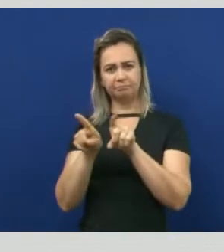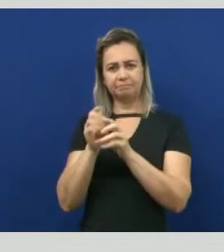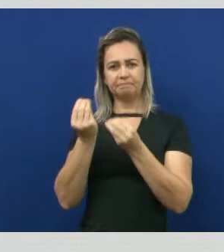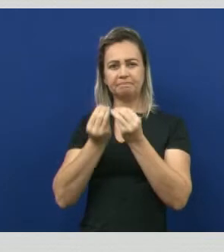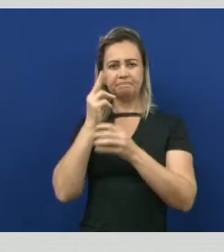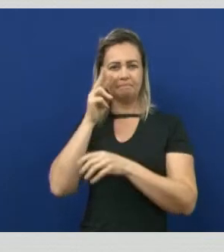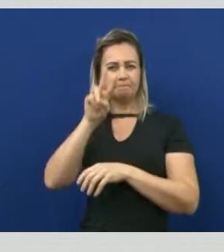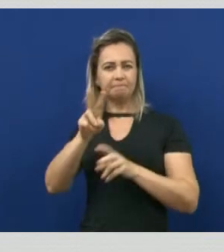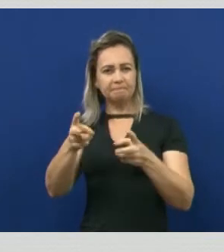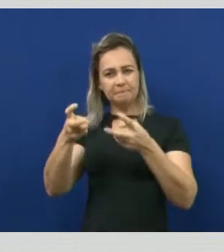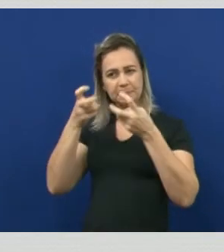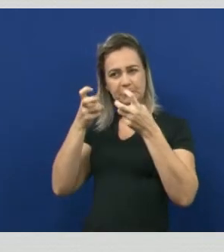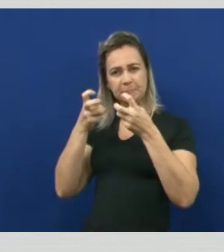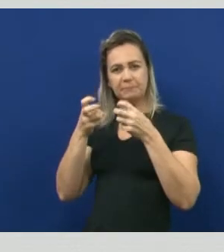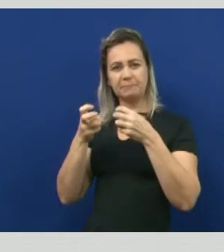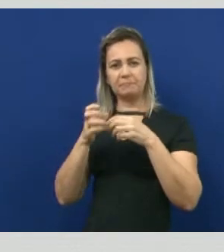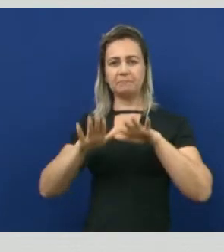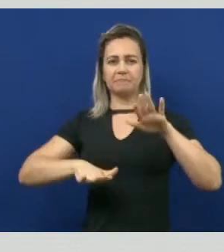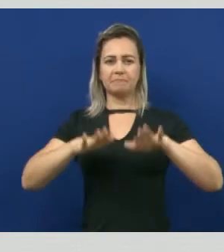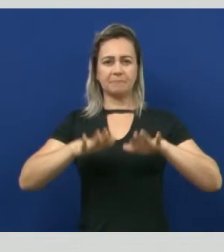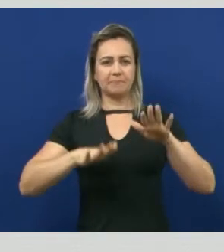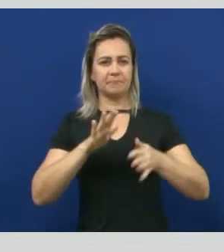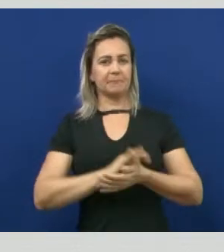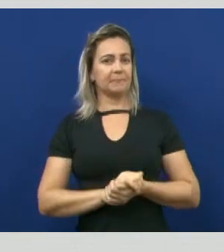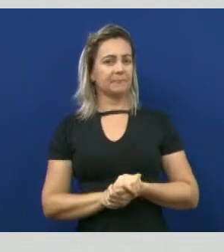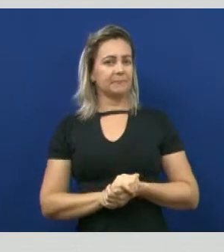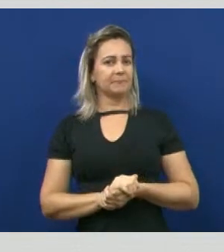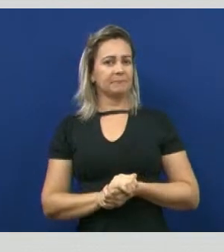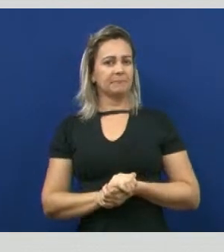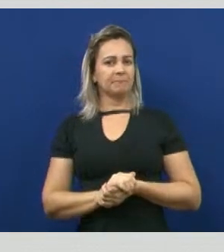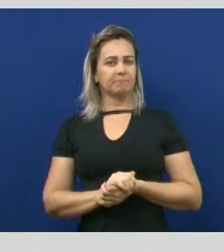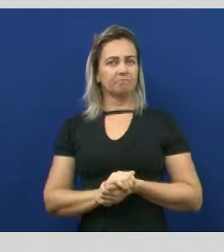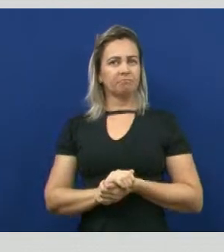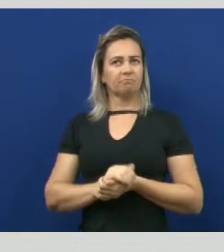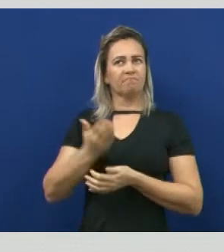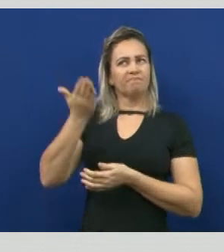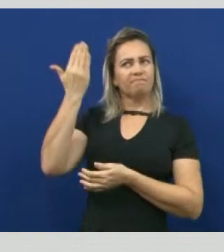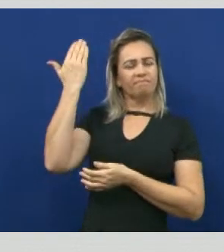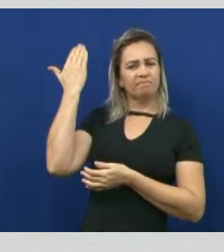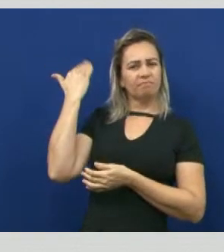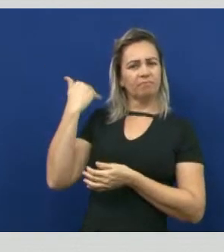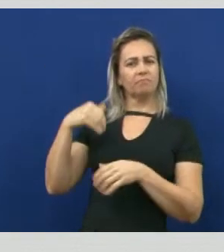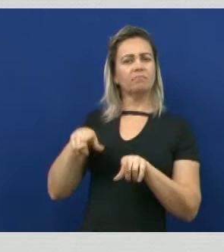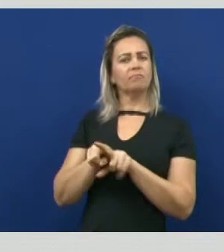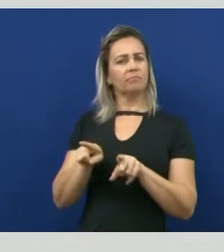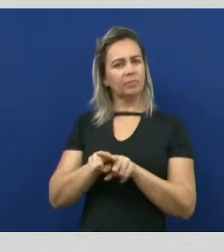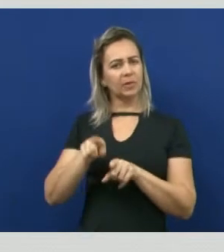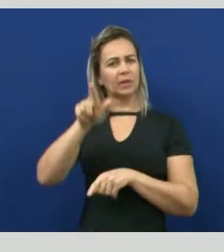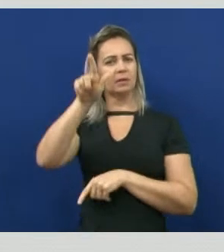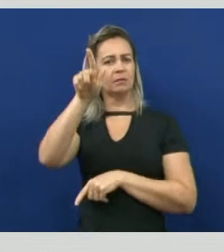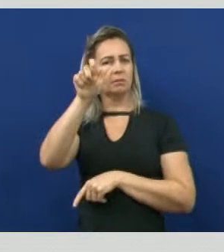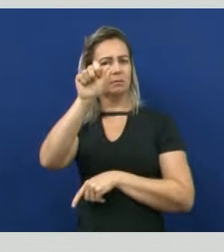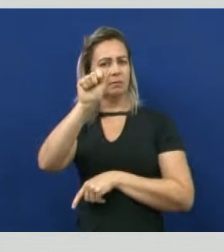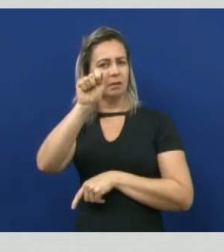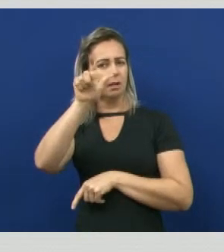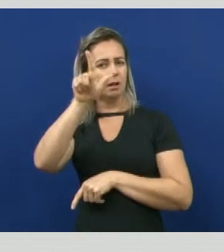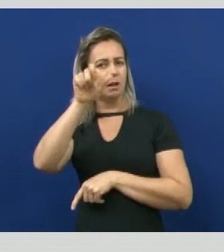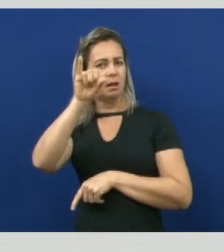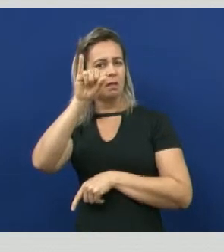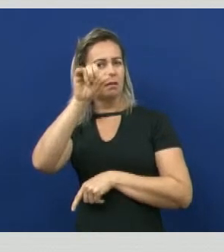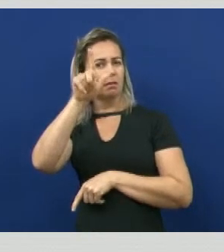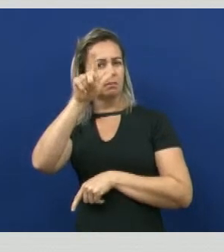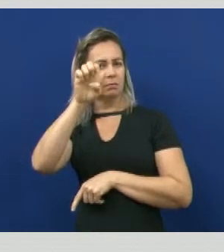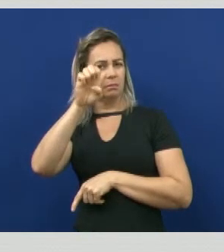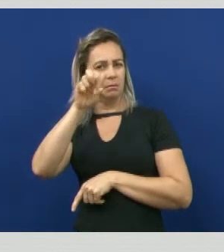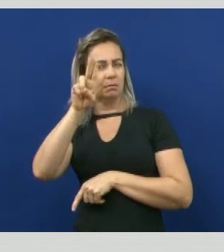só, exatamente há muitos anos atrás, Galileu conseguiu fazer isso com uma pequena luneta. Certo? Hoje que